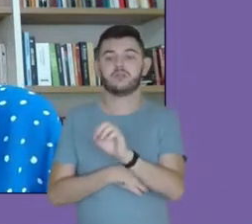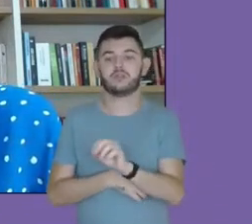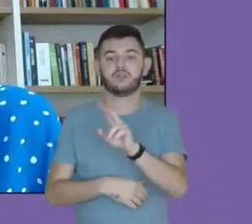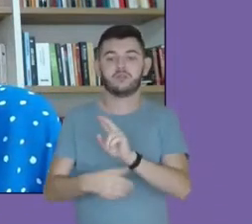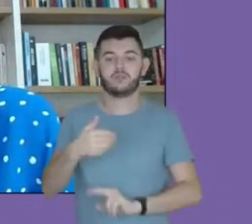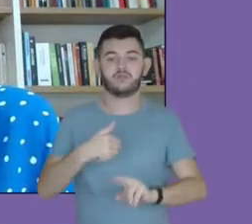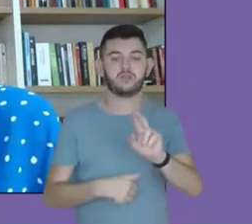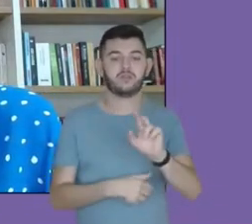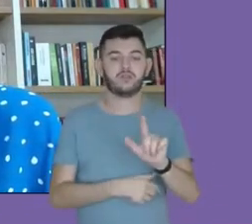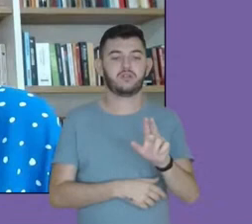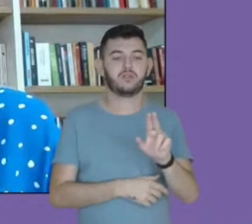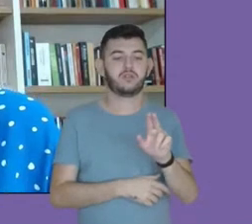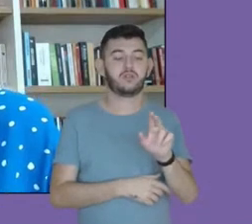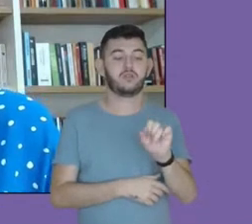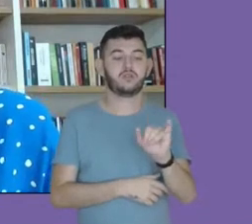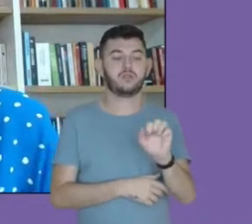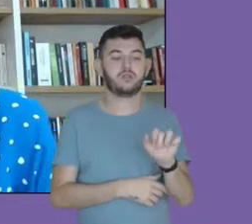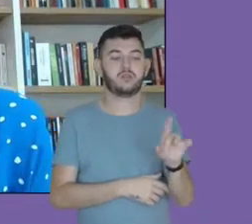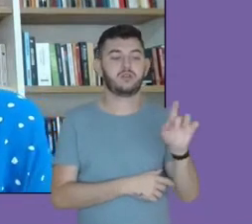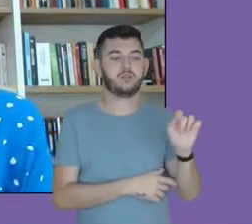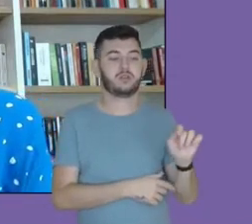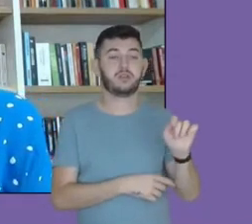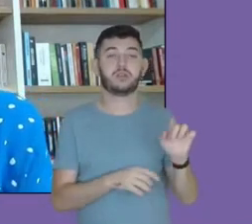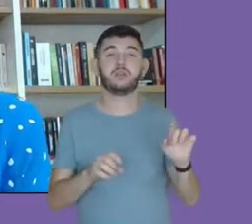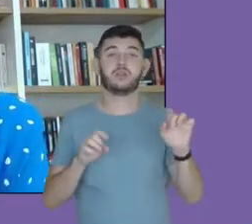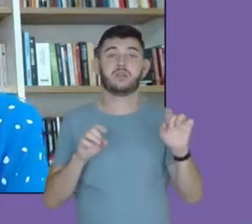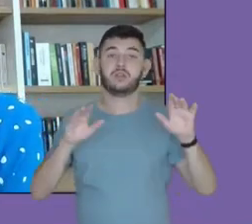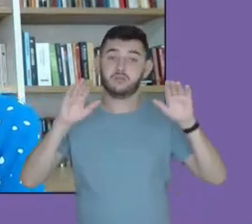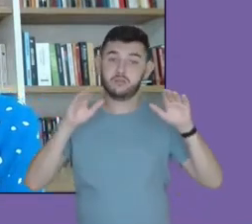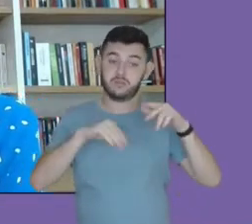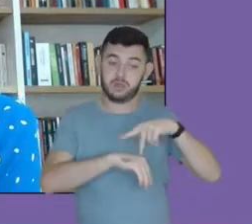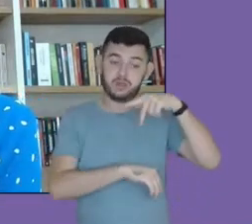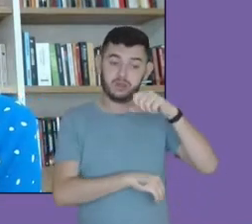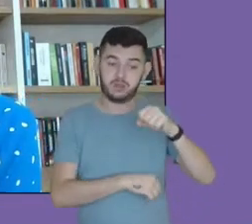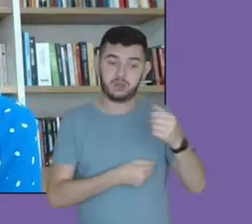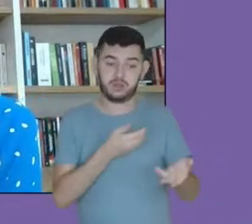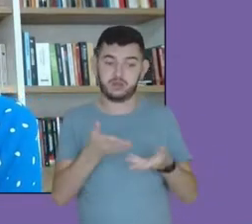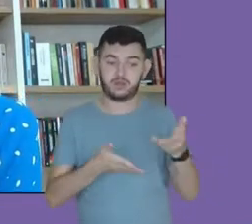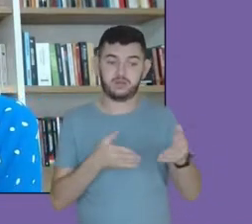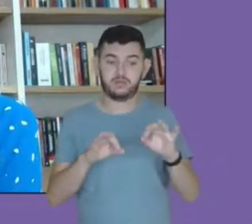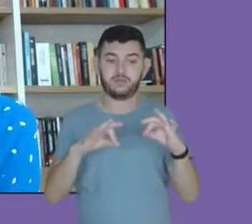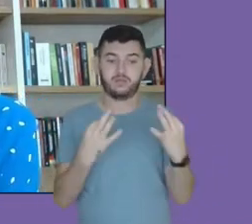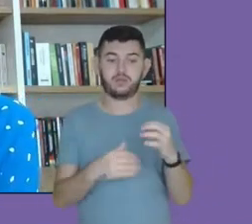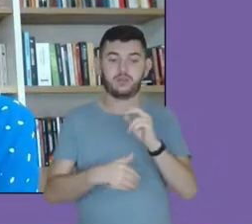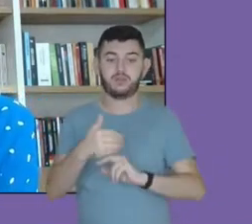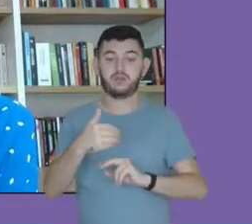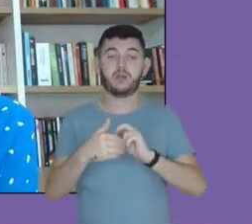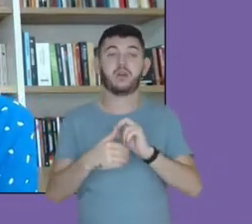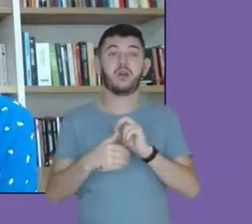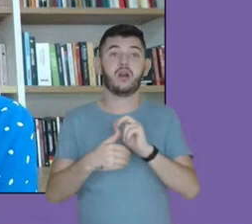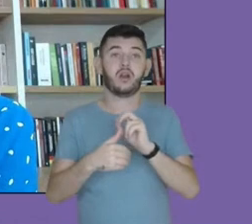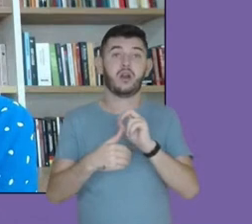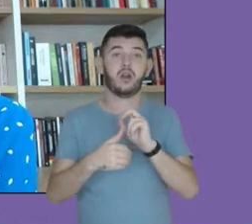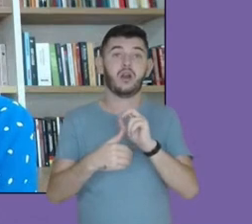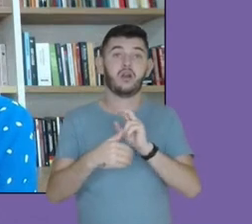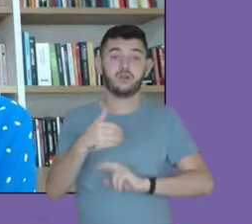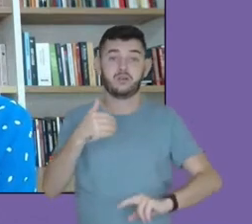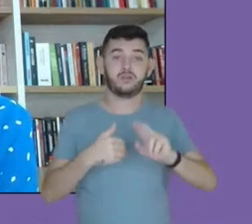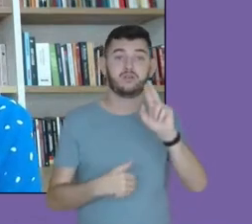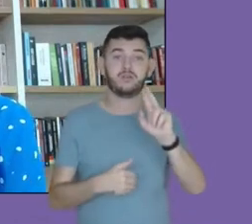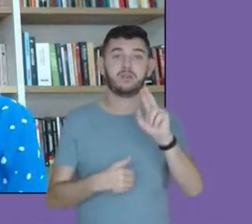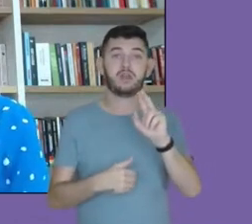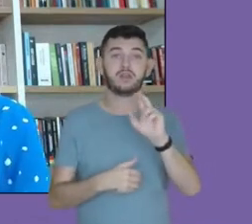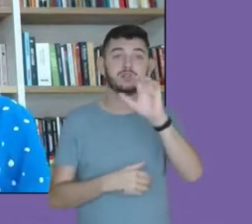Lusíada. Ela é especialista em atendimento familiar pela Universidade Católica de Santos e